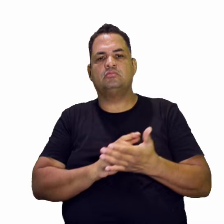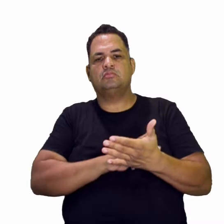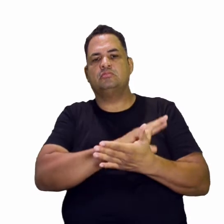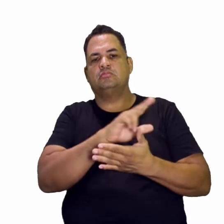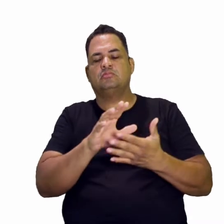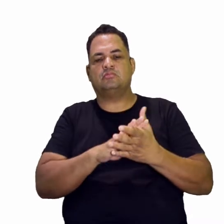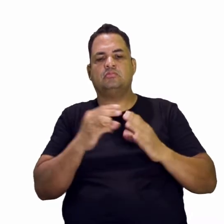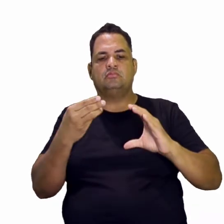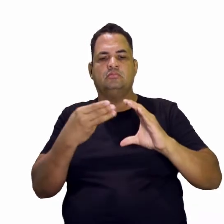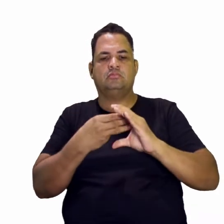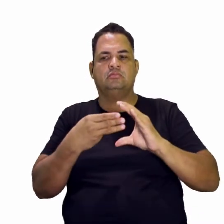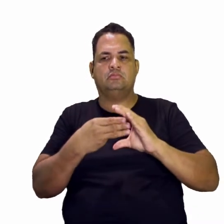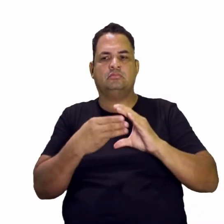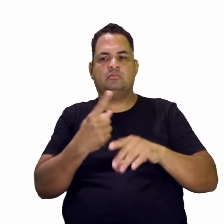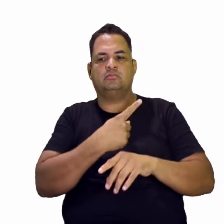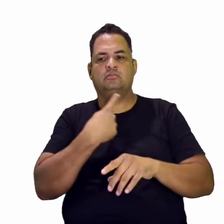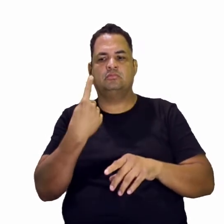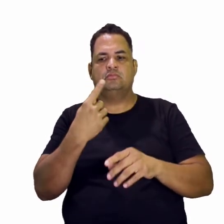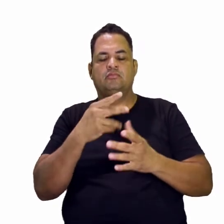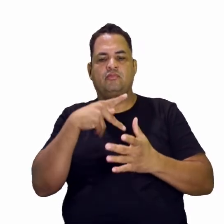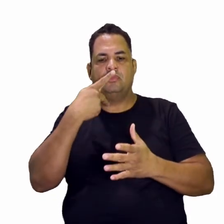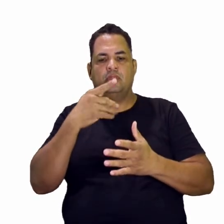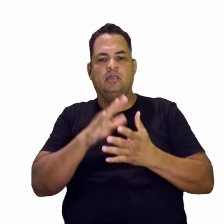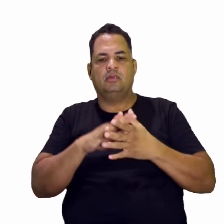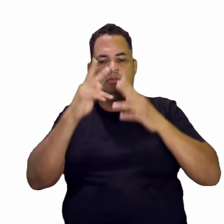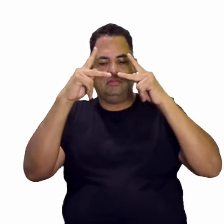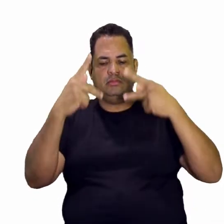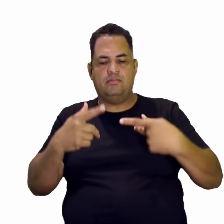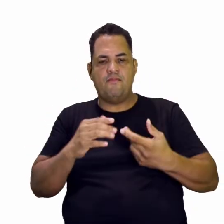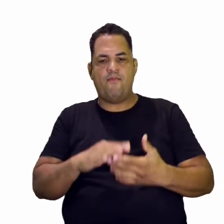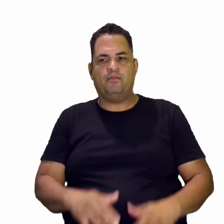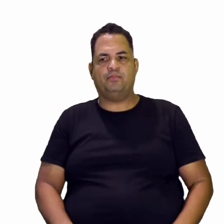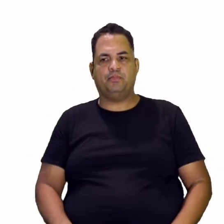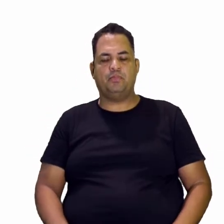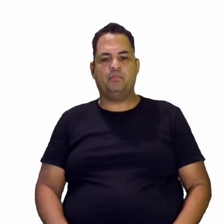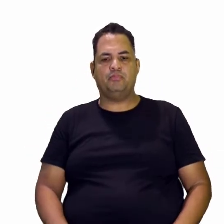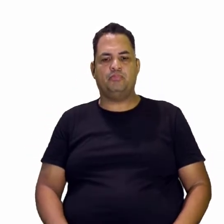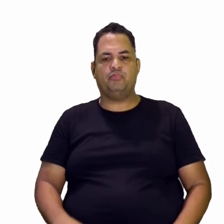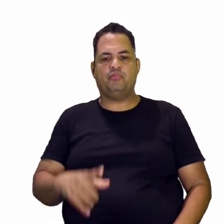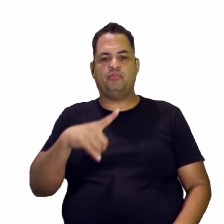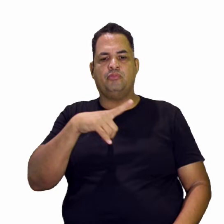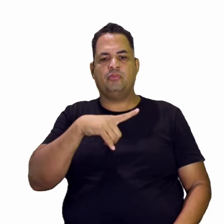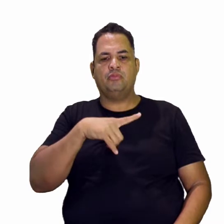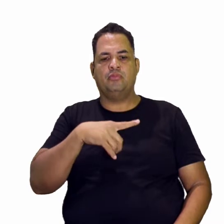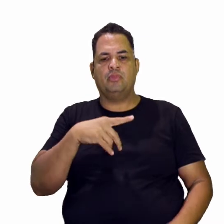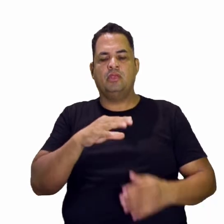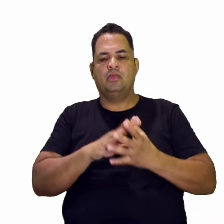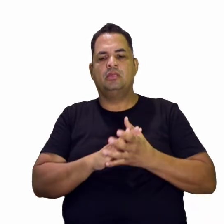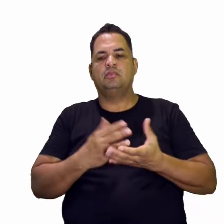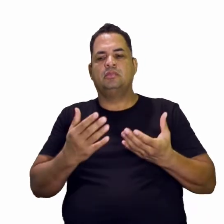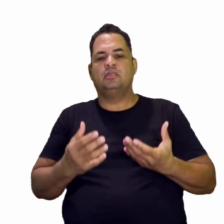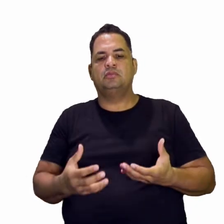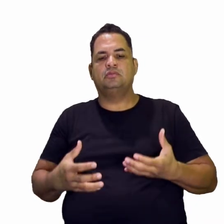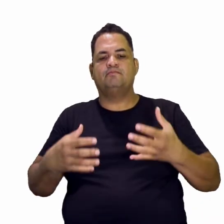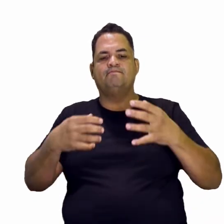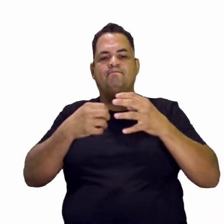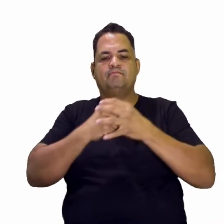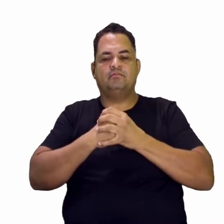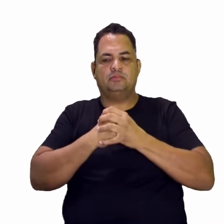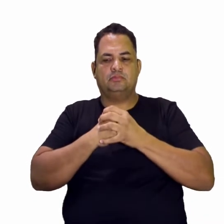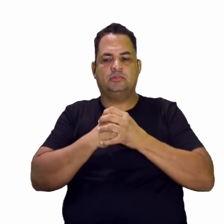A gente está falando aí de ser humano e de um organismo microscópico, tá? Onde a gente vai ter os protistas. Mas eles ambos têm